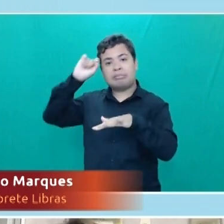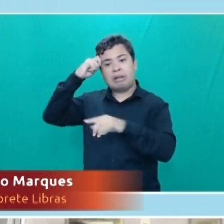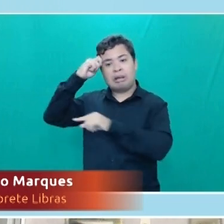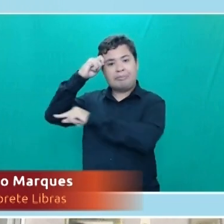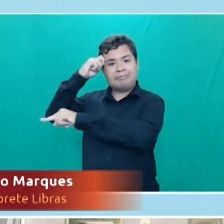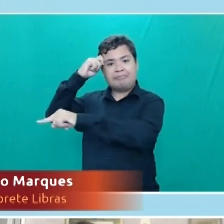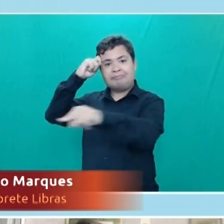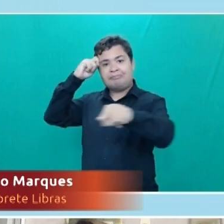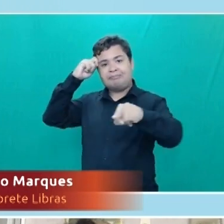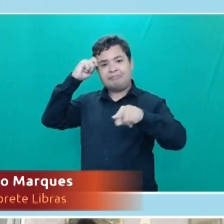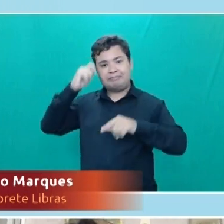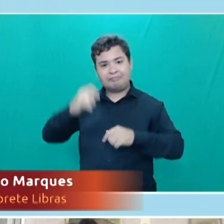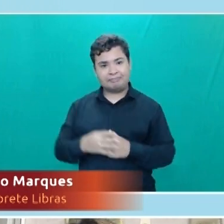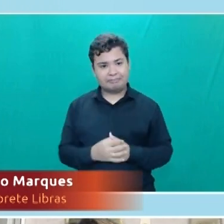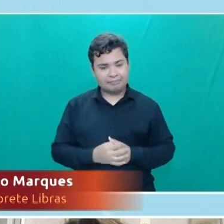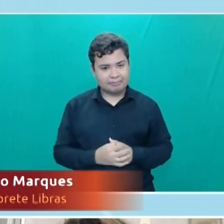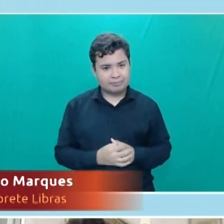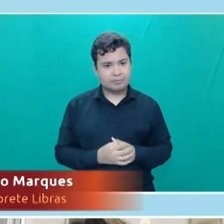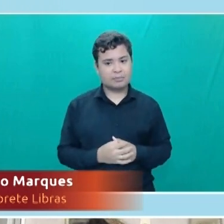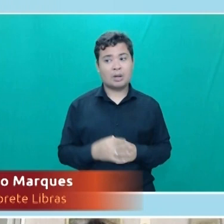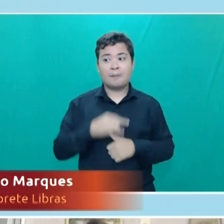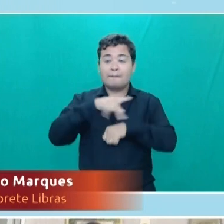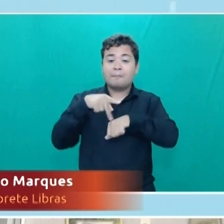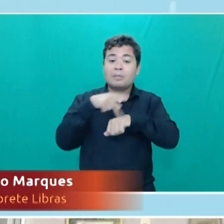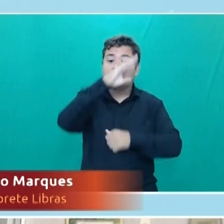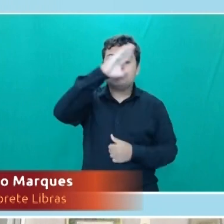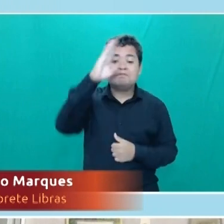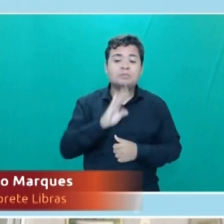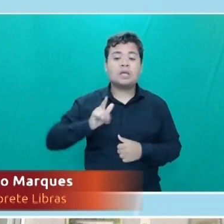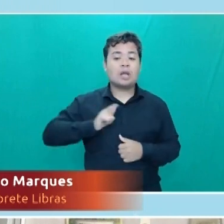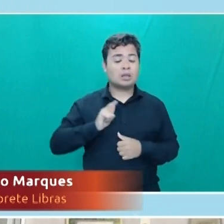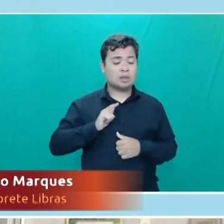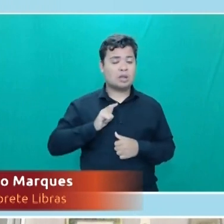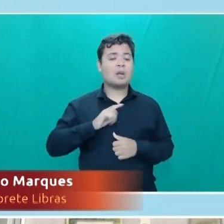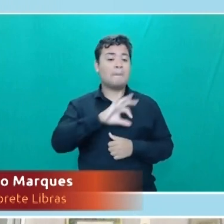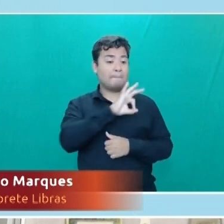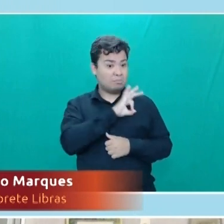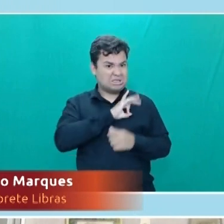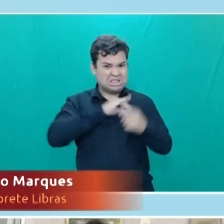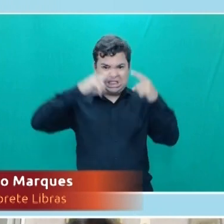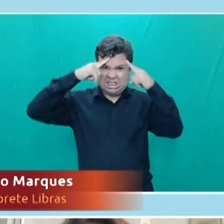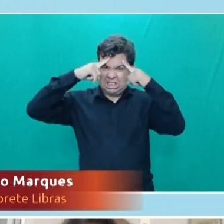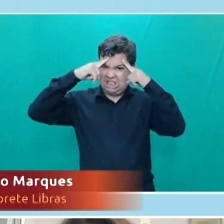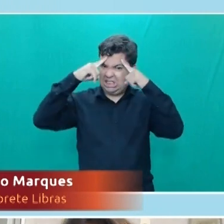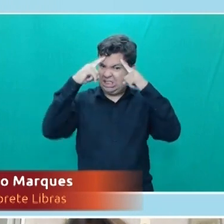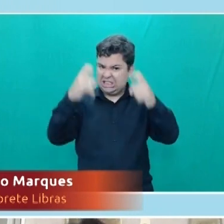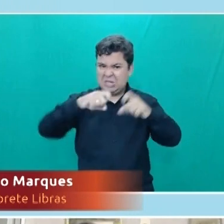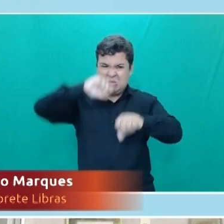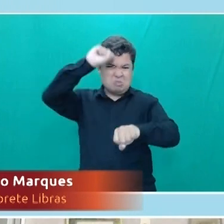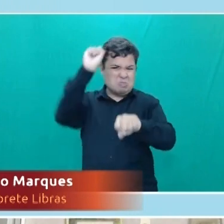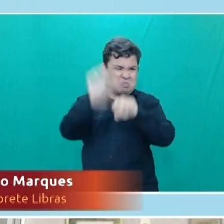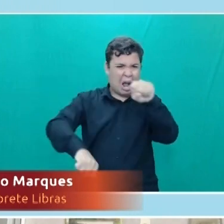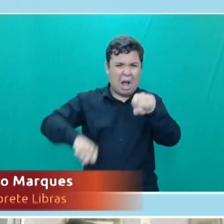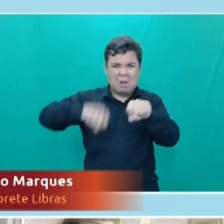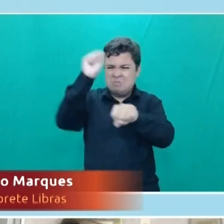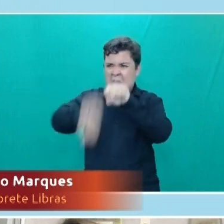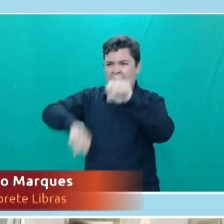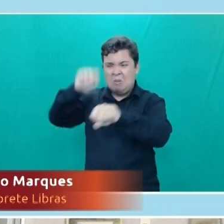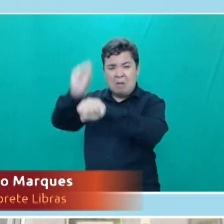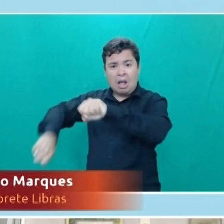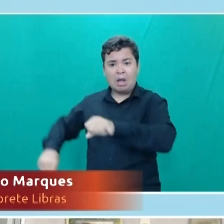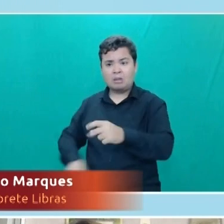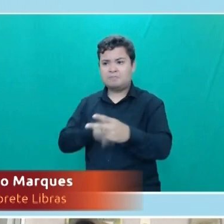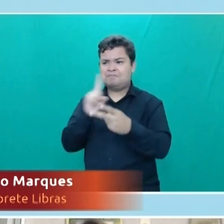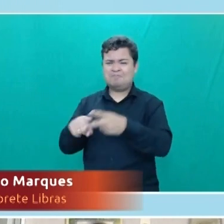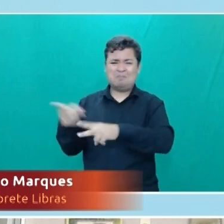dessas pessoas. Então, no Brasil, nós temos uma polícia violenta, uma polícia que mata muito, que prende muito,